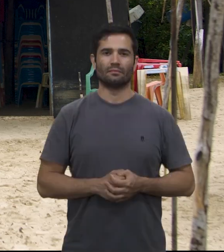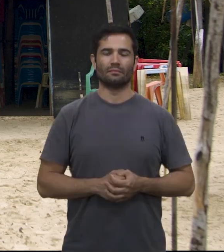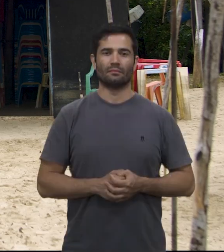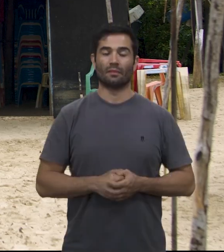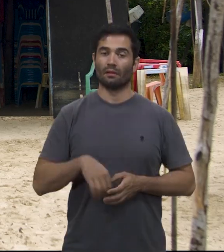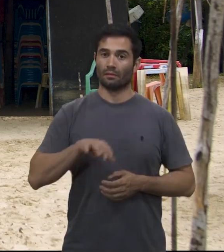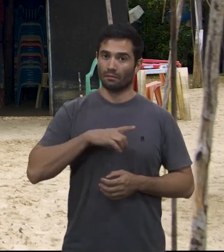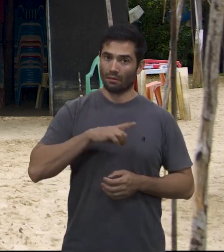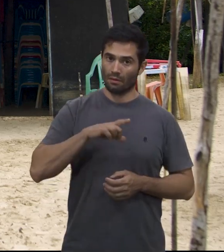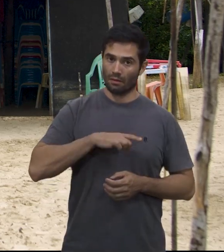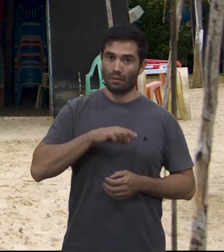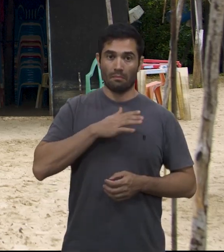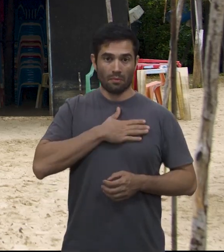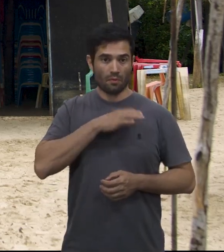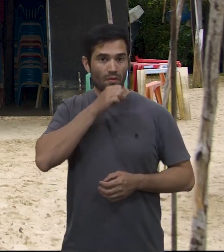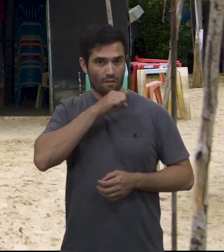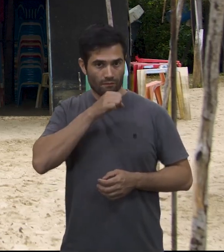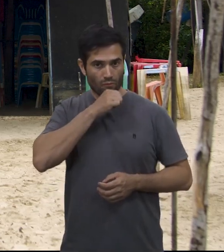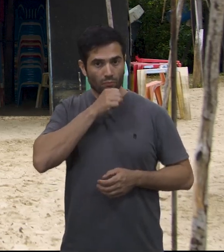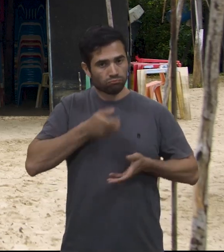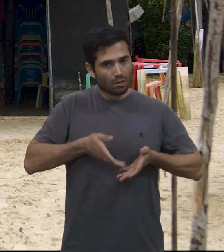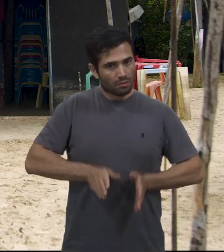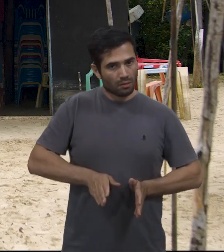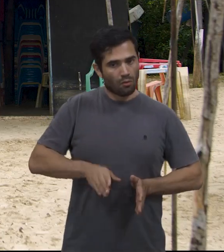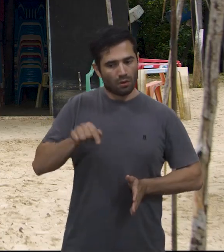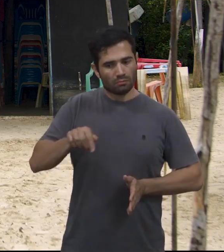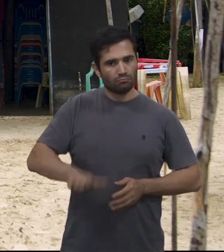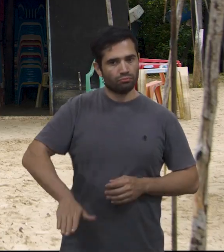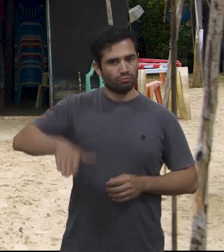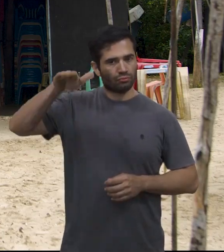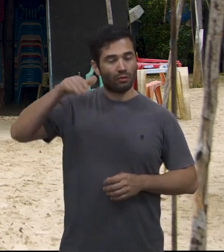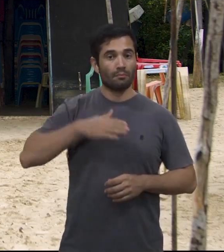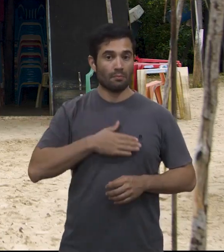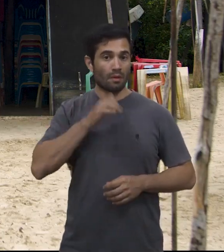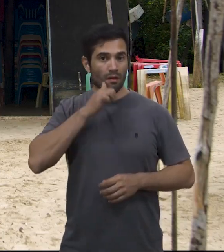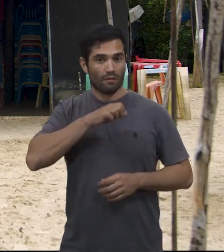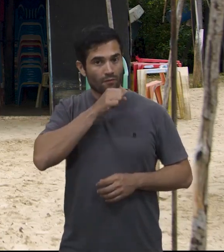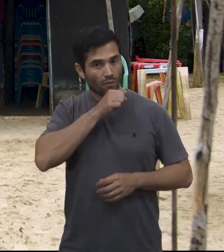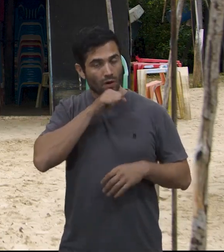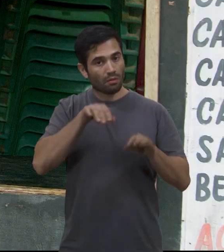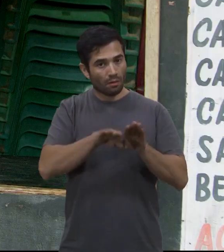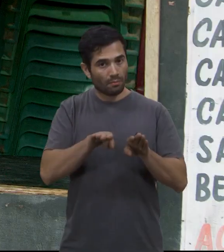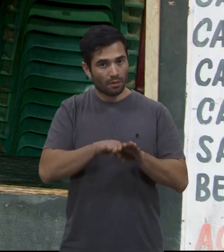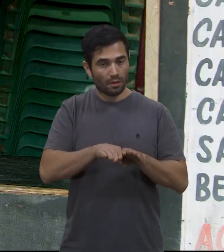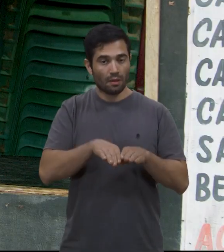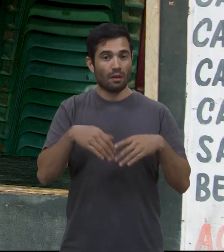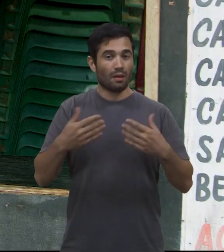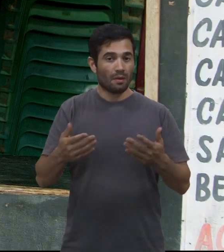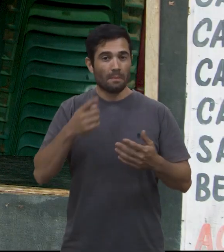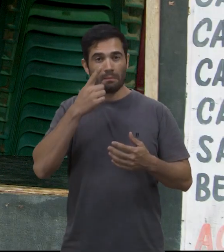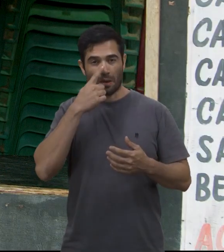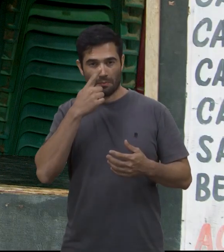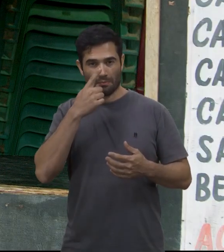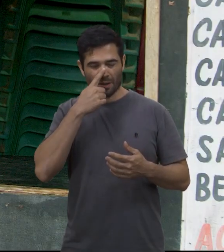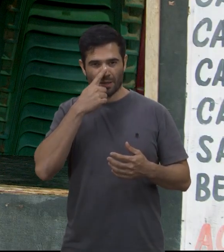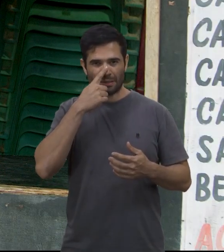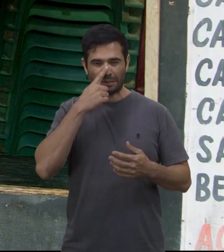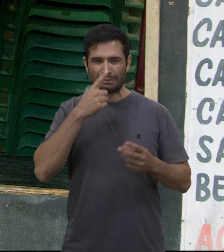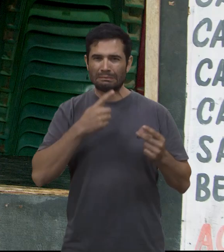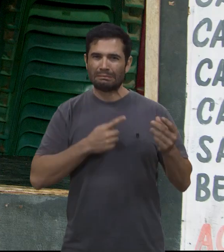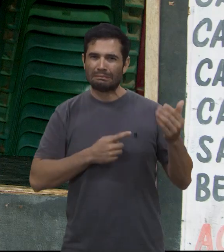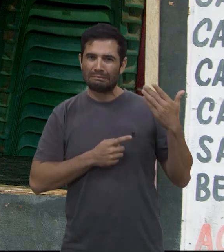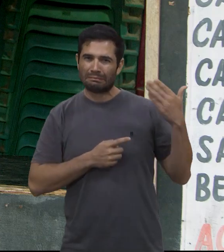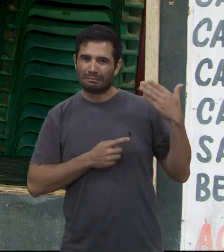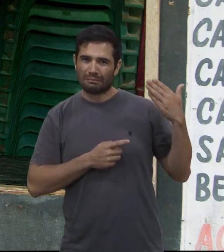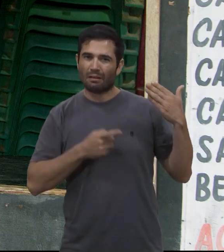Meu avô é nascido e criado aqui, a minha avó também. Aí a minha mãe, desde